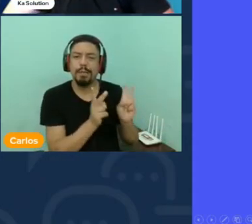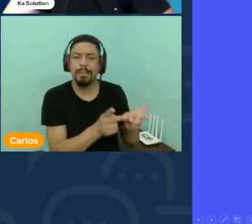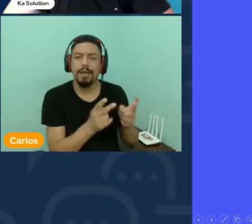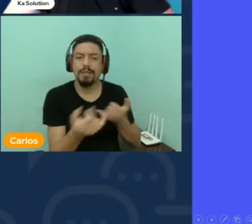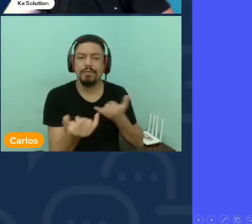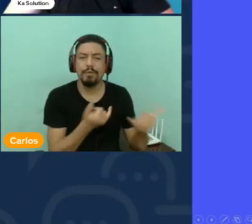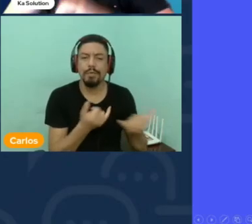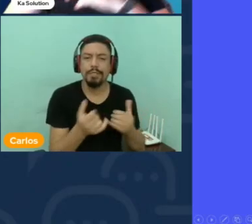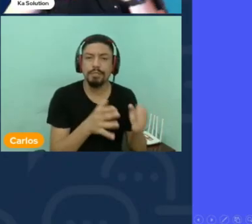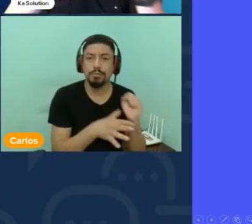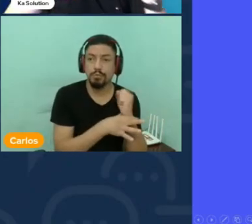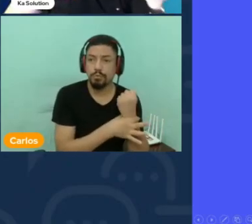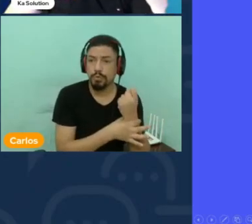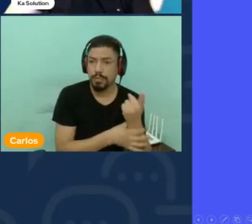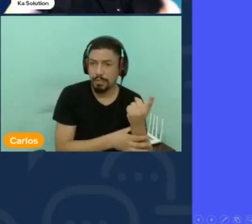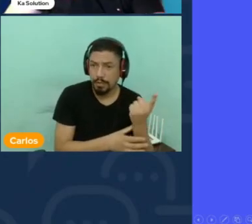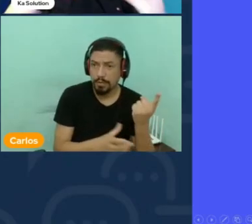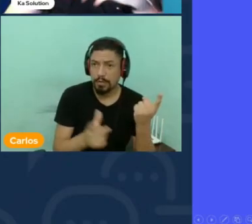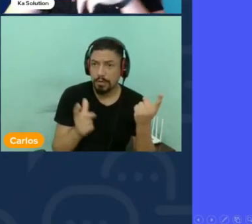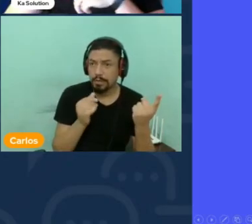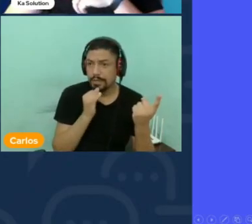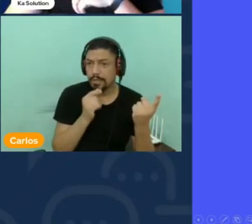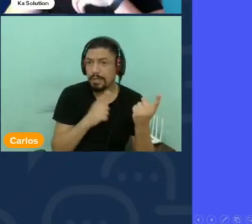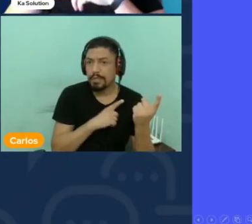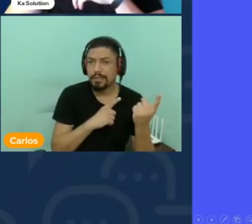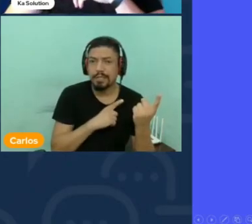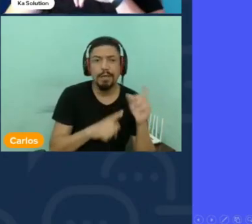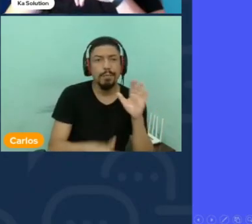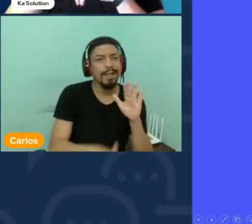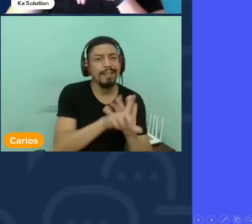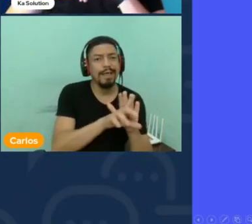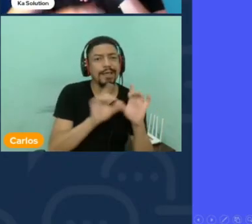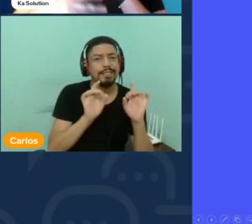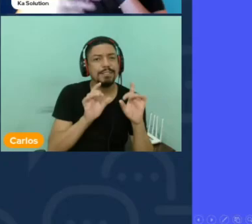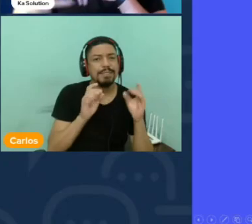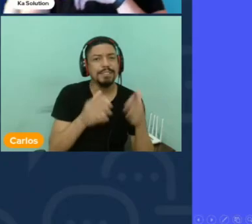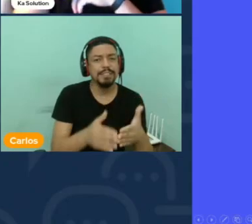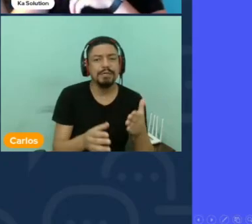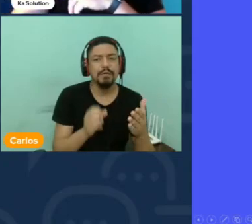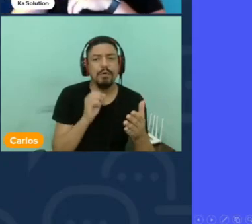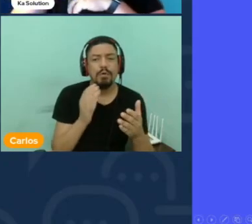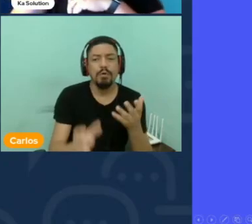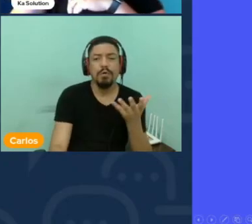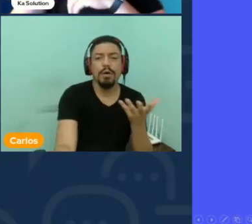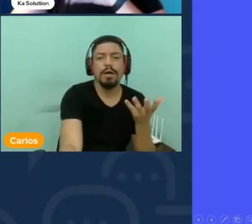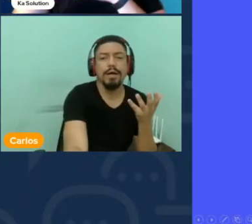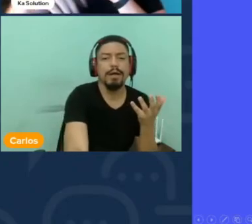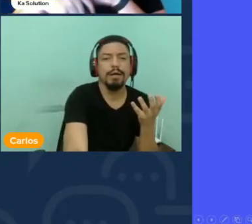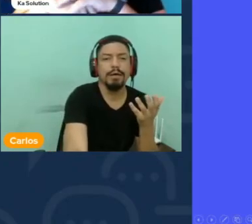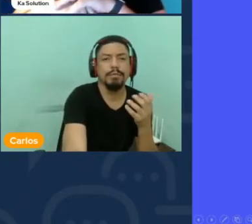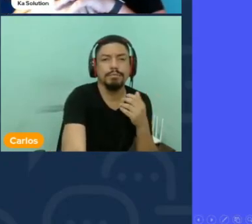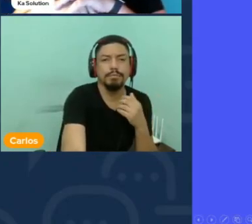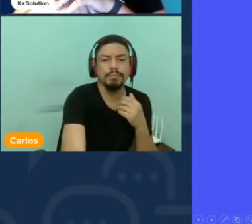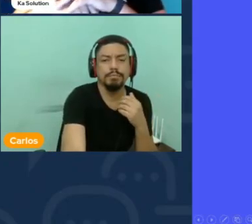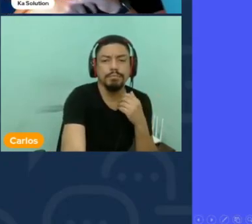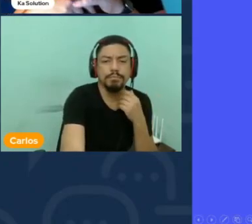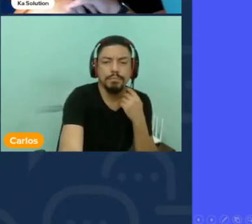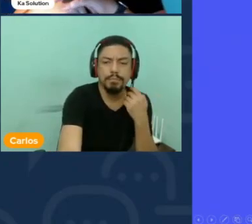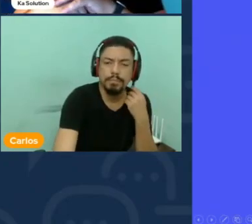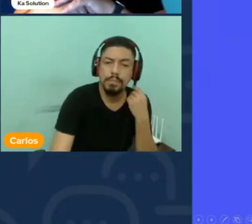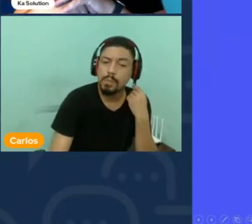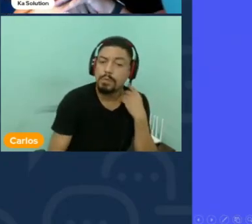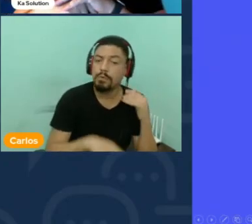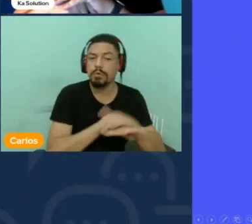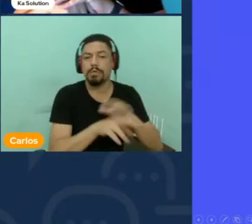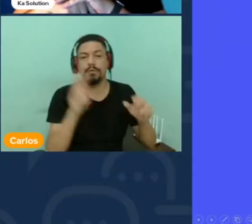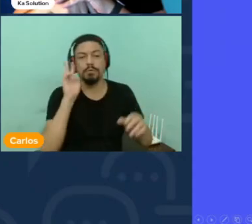ali seguras, porque, por exemplo, eu tenho uma legislação específica, porque eu quero guardar todo o histórico do meu cliente. Também